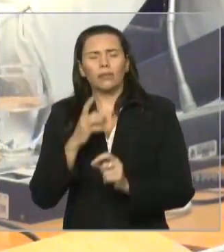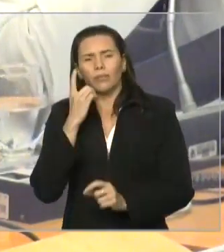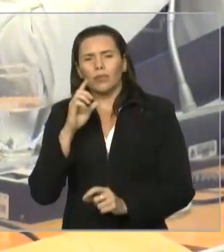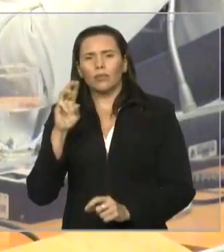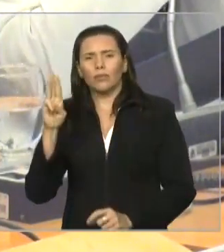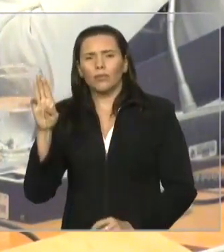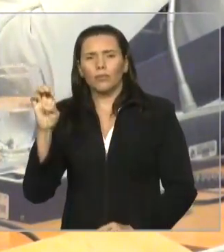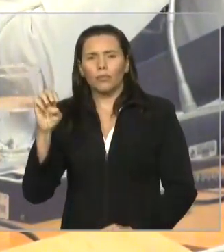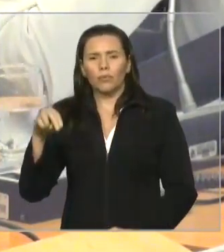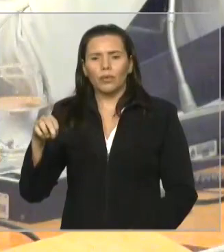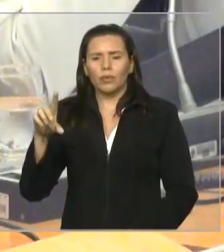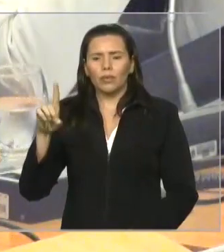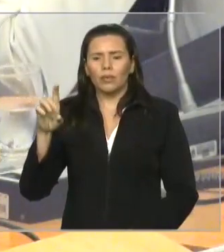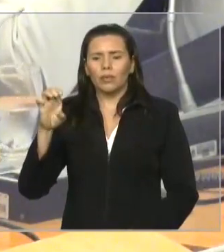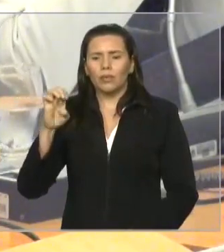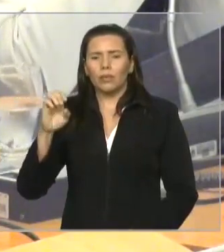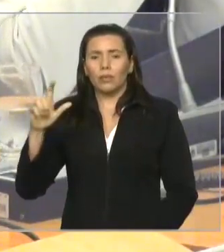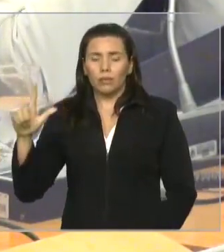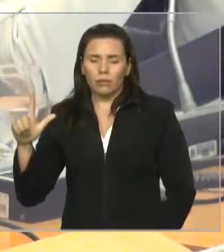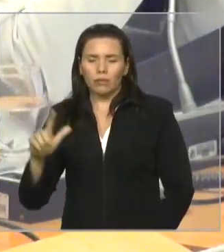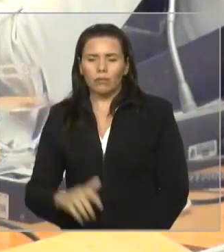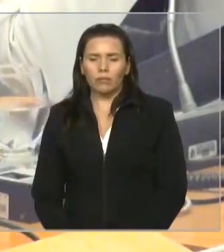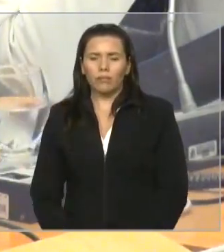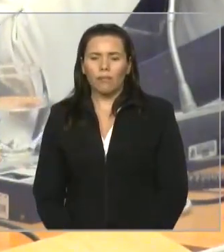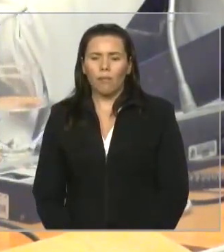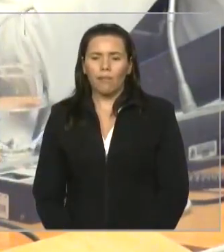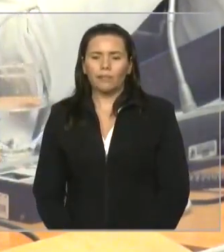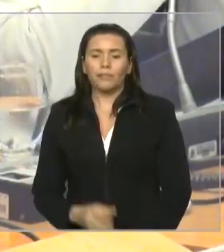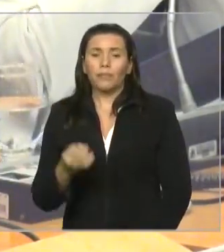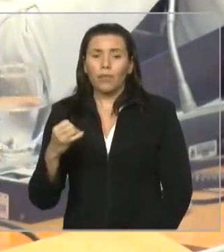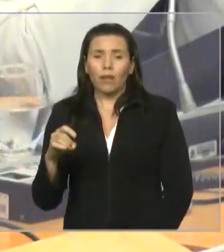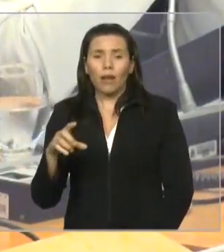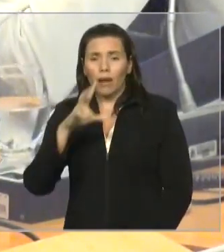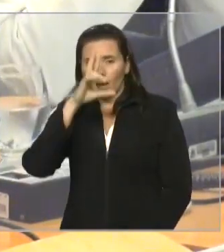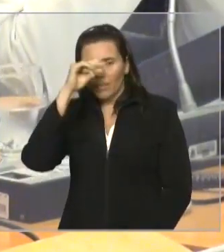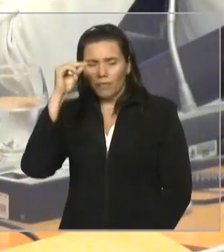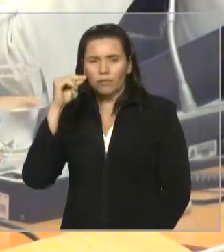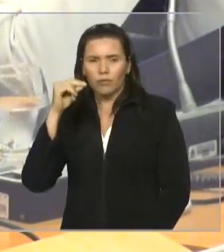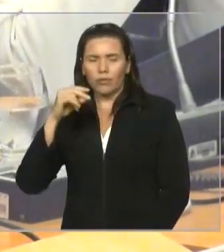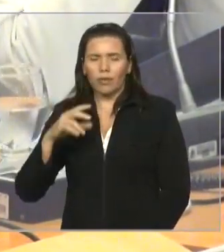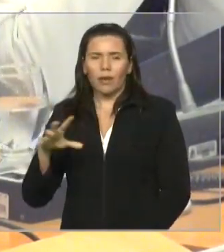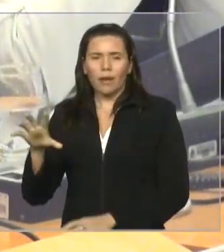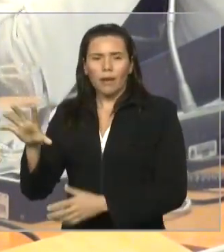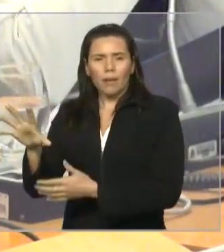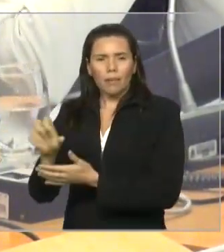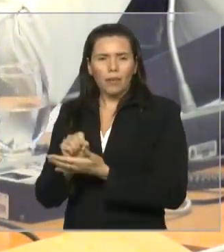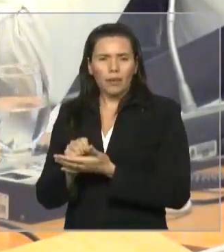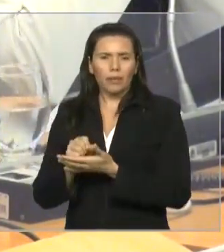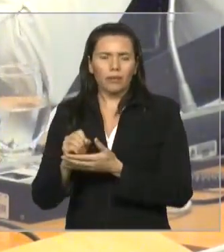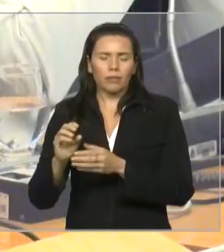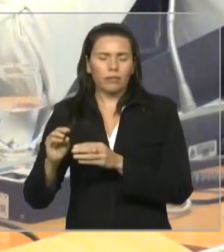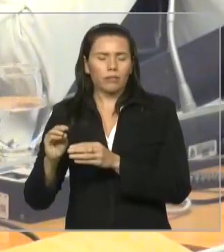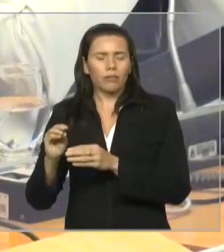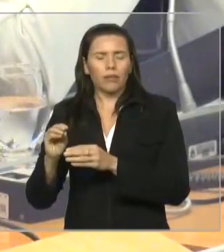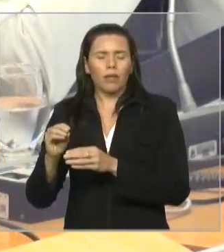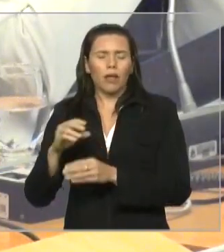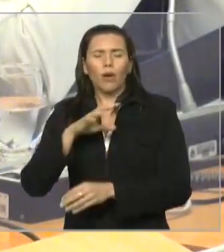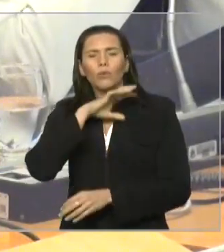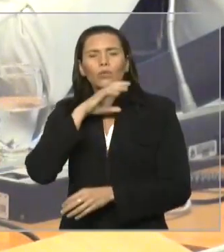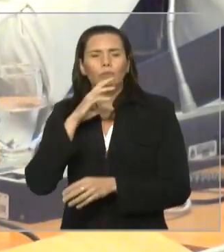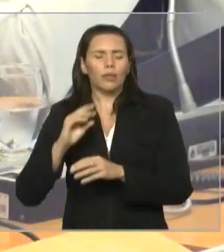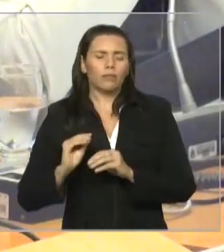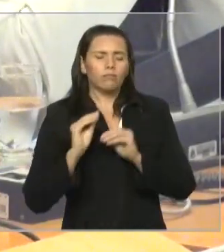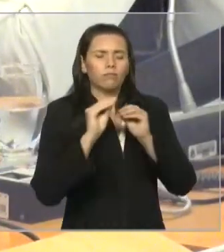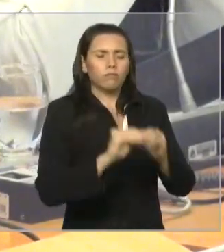por conta de não ter onde colocar. Se eles levam esses animais e colocam, morre de fome, eles vão responder por